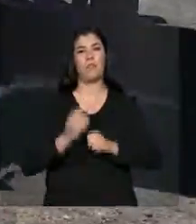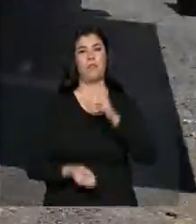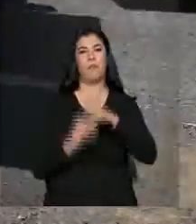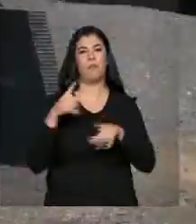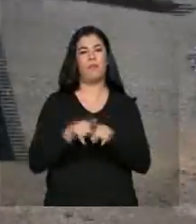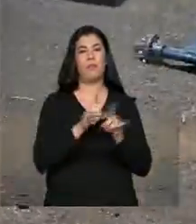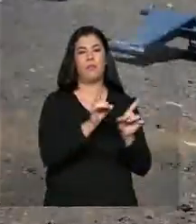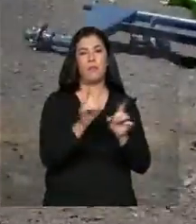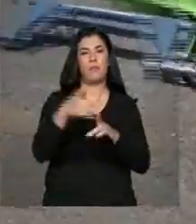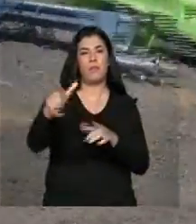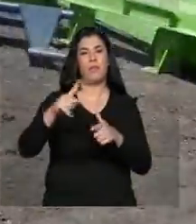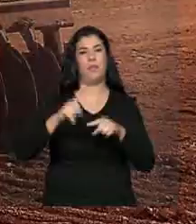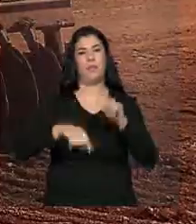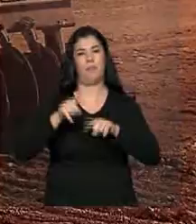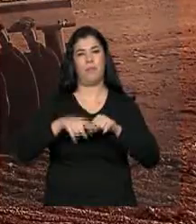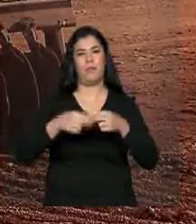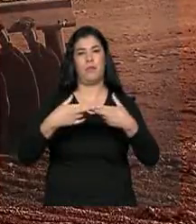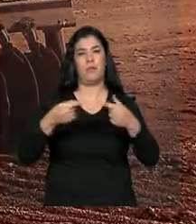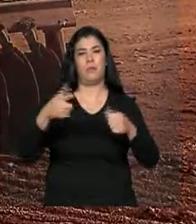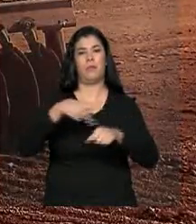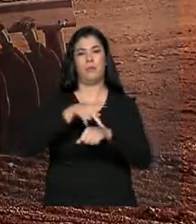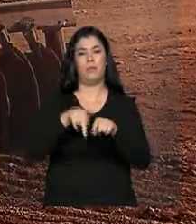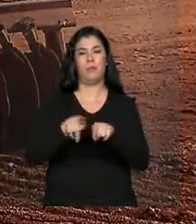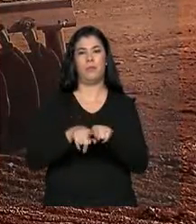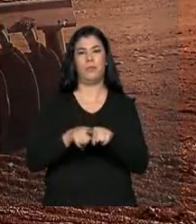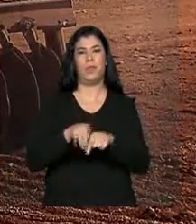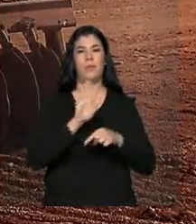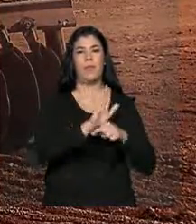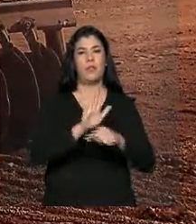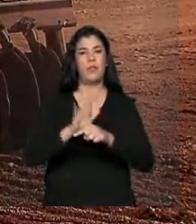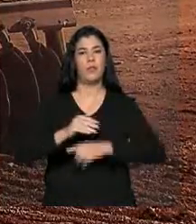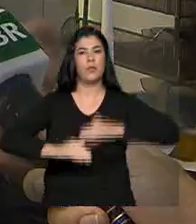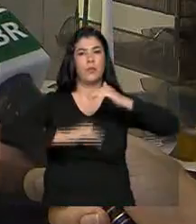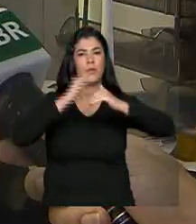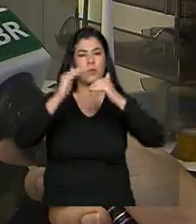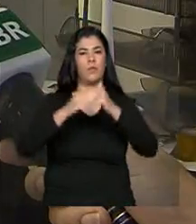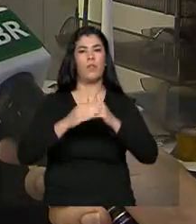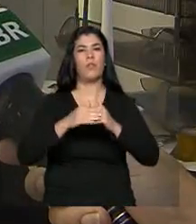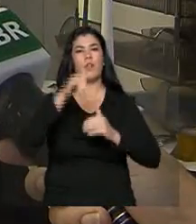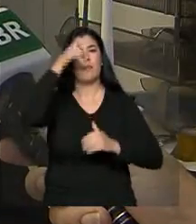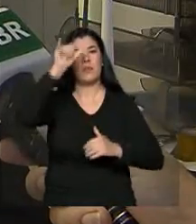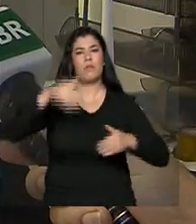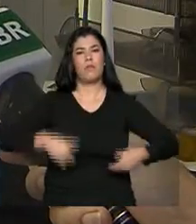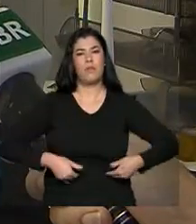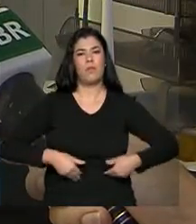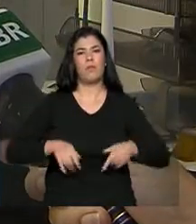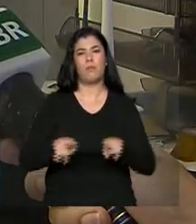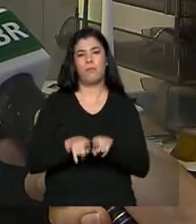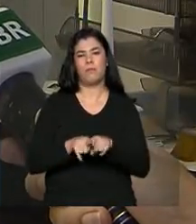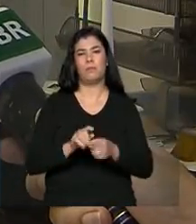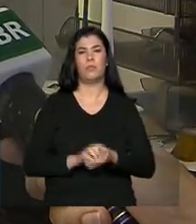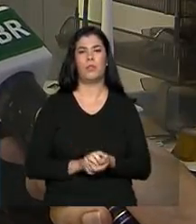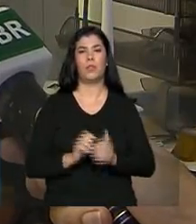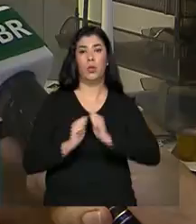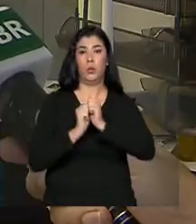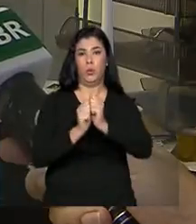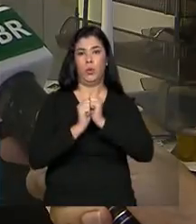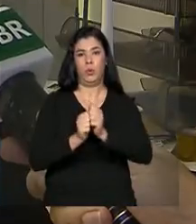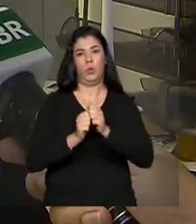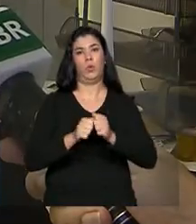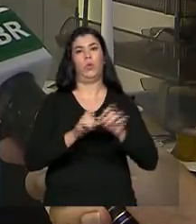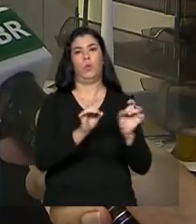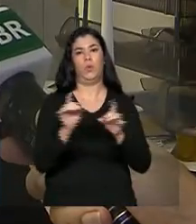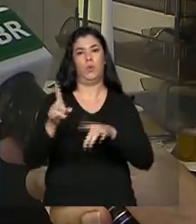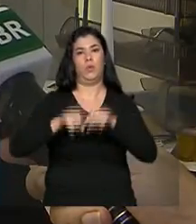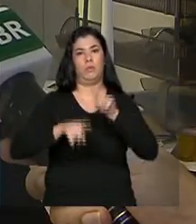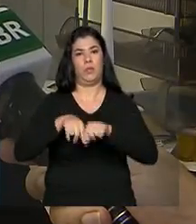iniciativa colabora no combate à fome e no desenvolvimento rural dessas nações. Em conjunto com a exportação, levar um